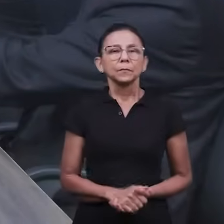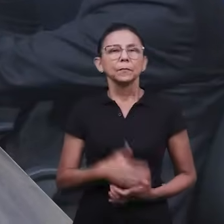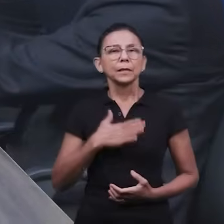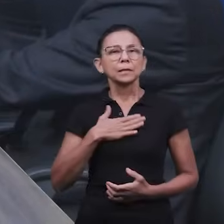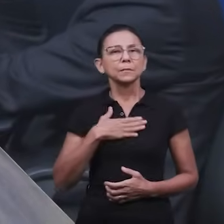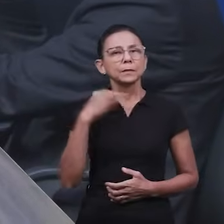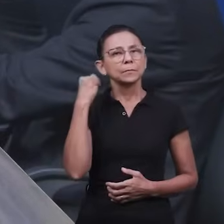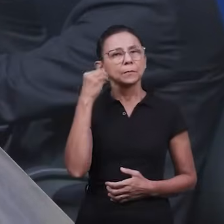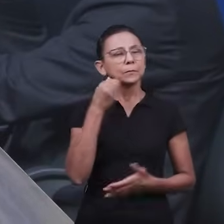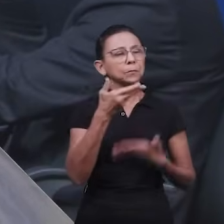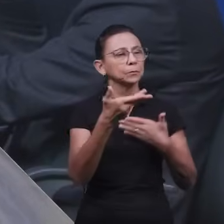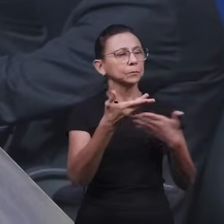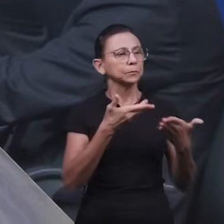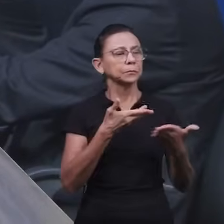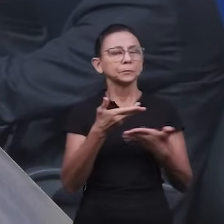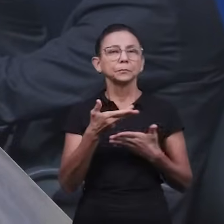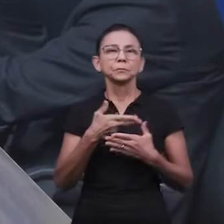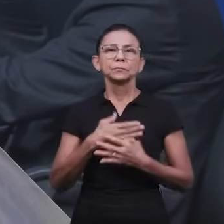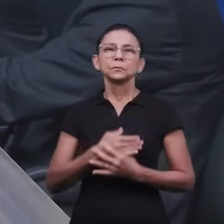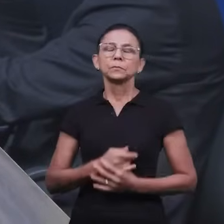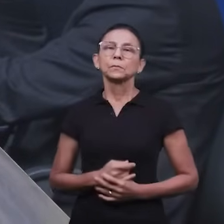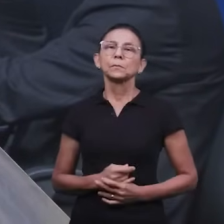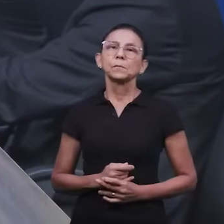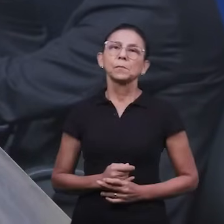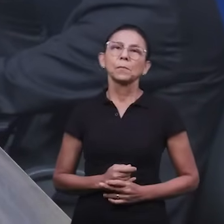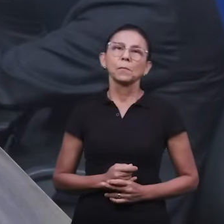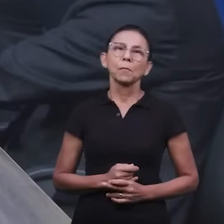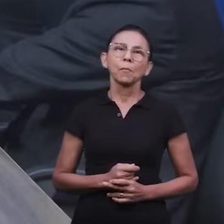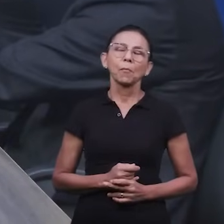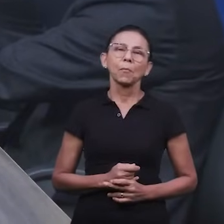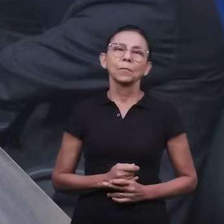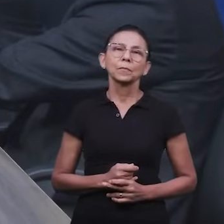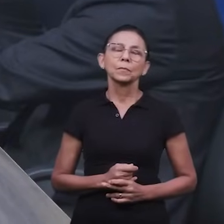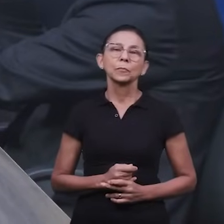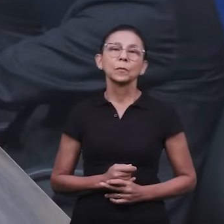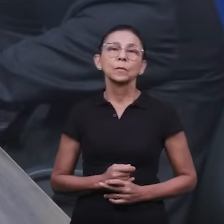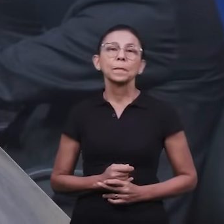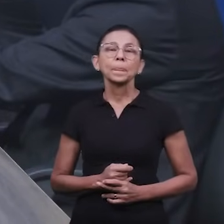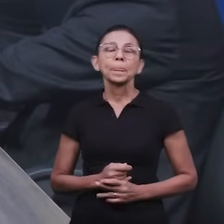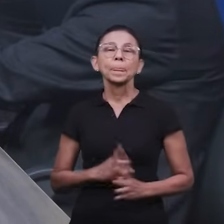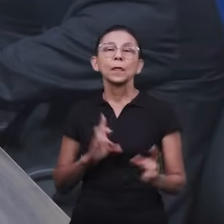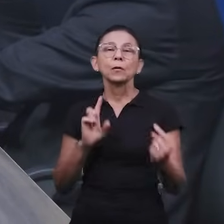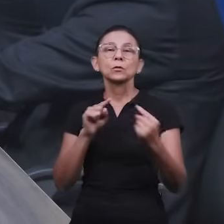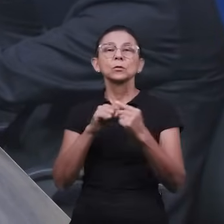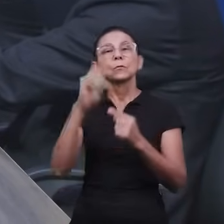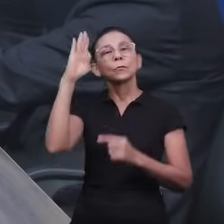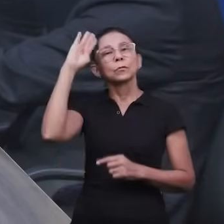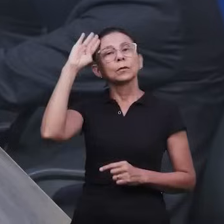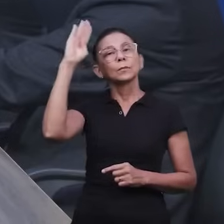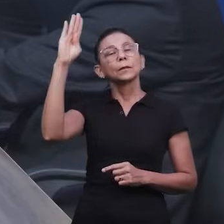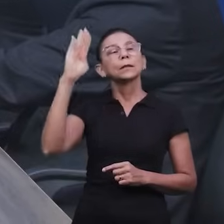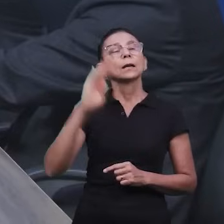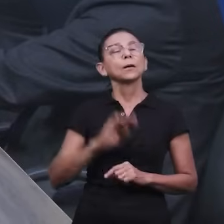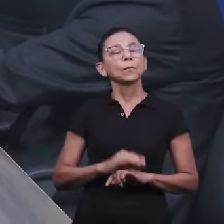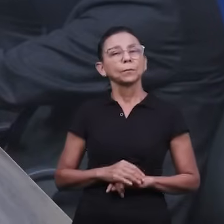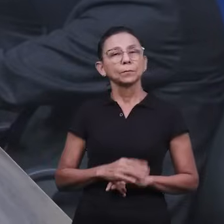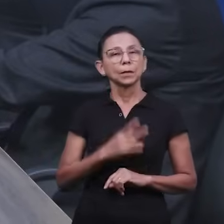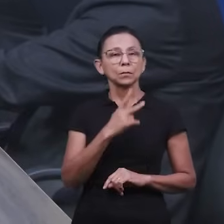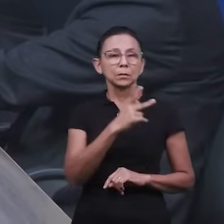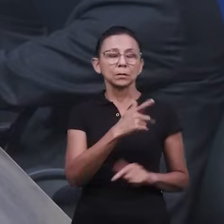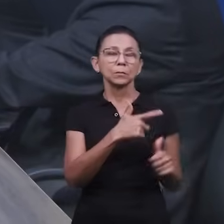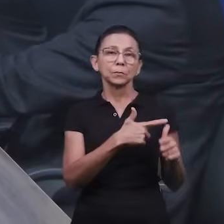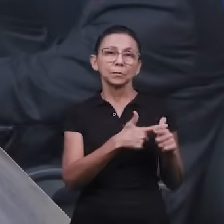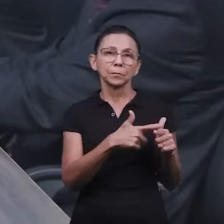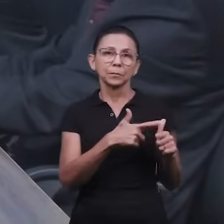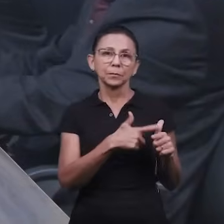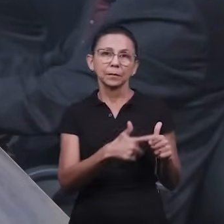para chegarmos no objetivo maior, que é atingir aquilo que você deseja. Então as pessoas ligam para